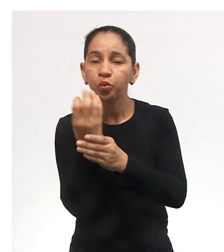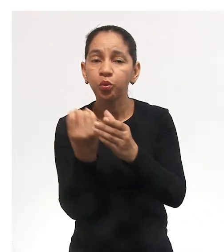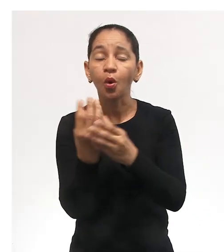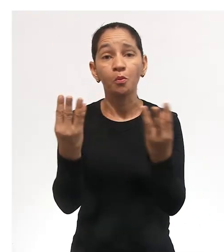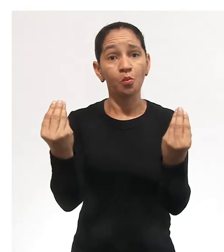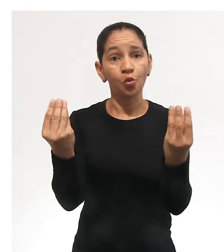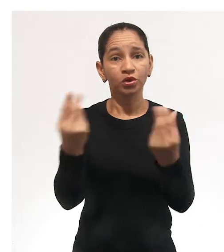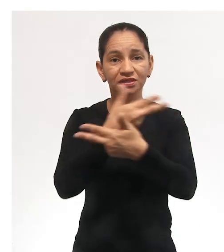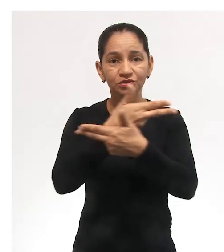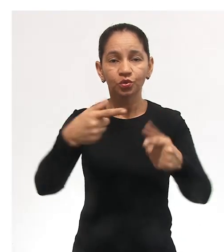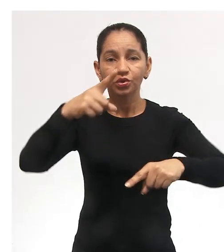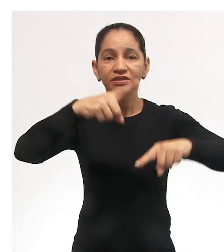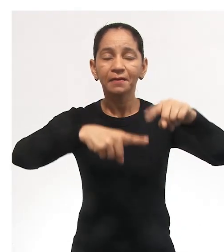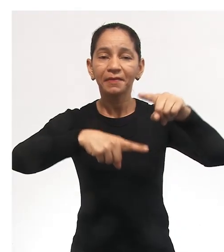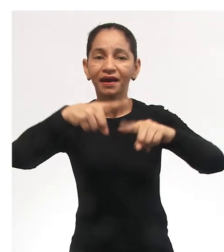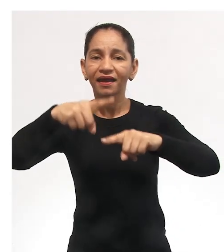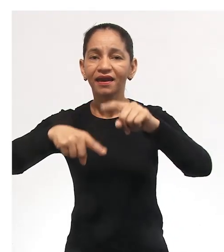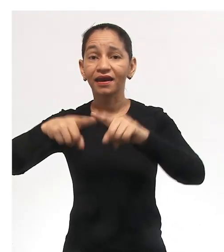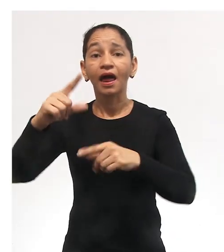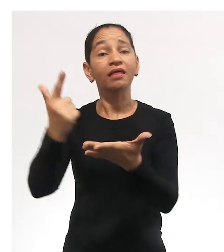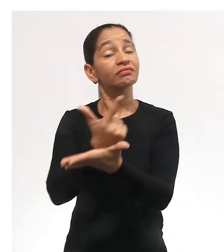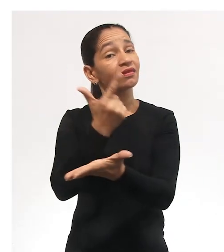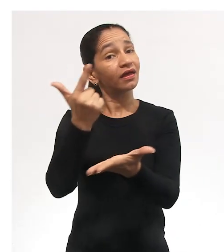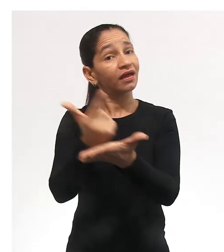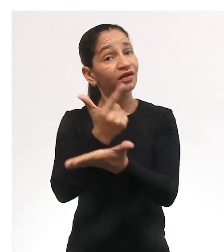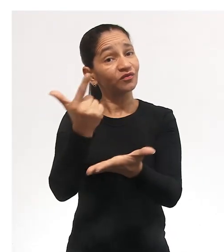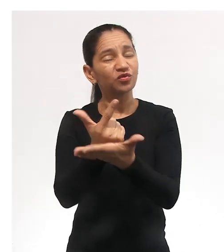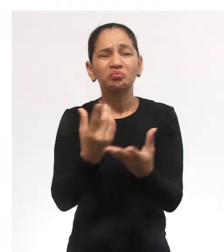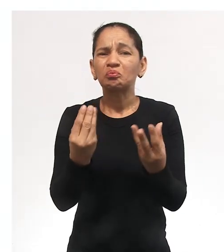um ambiente rico em